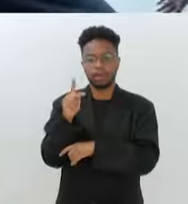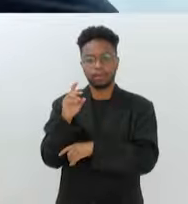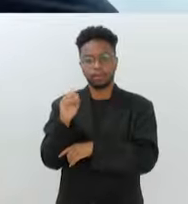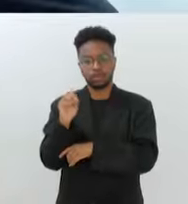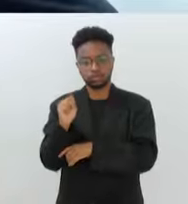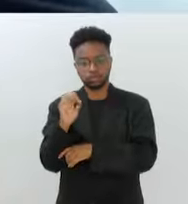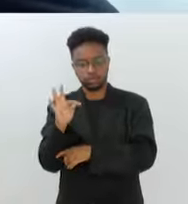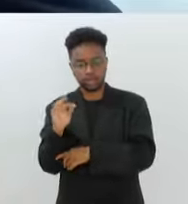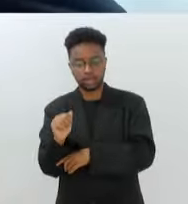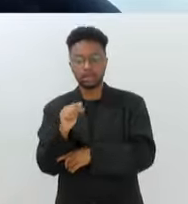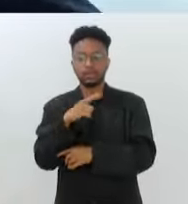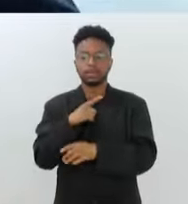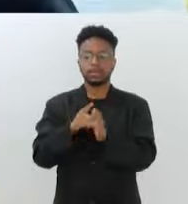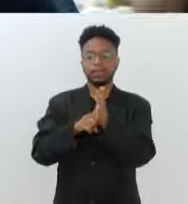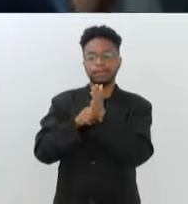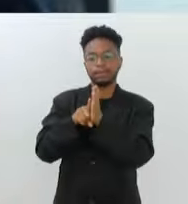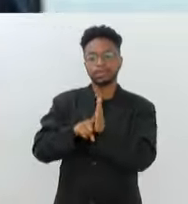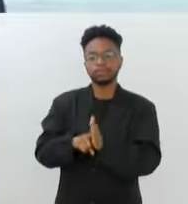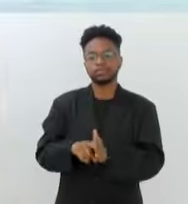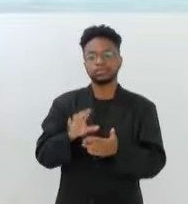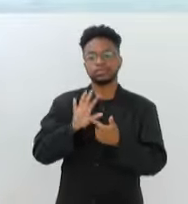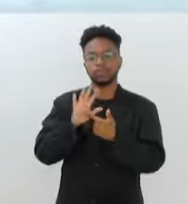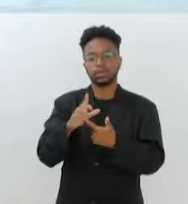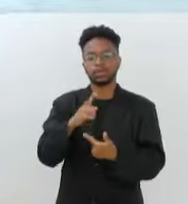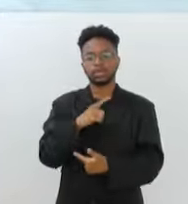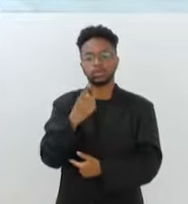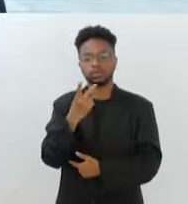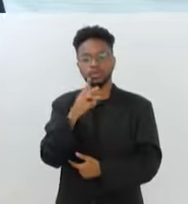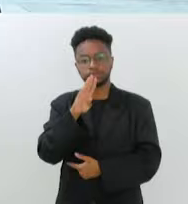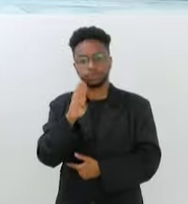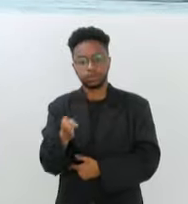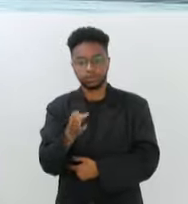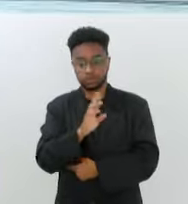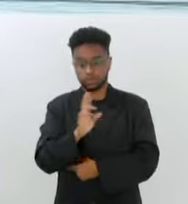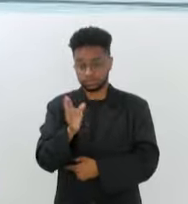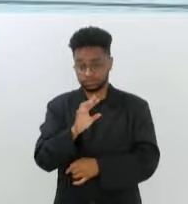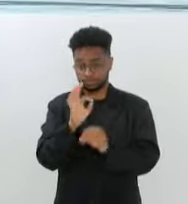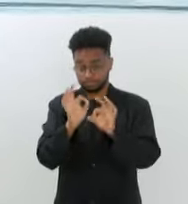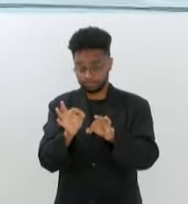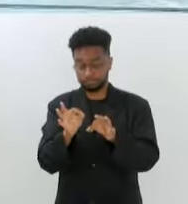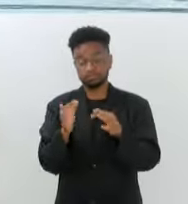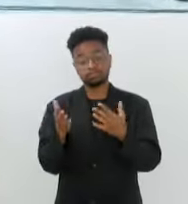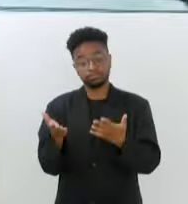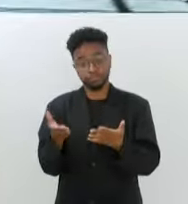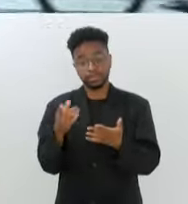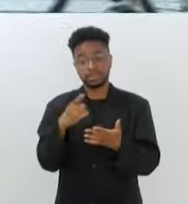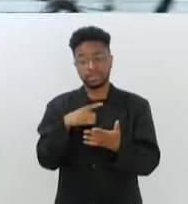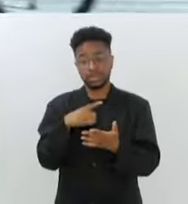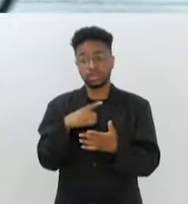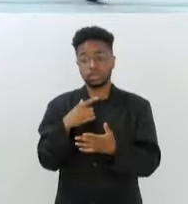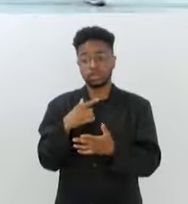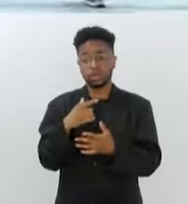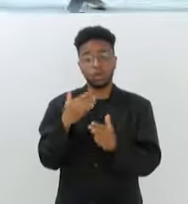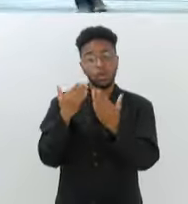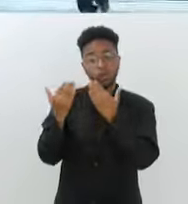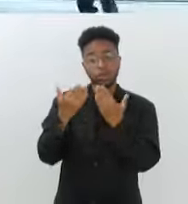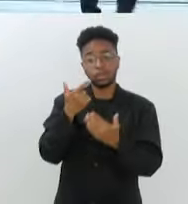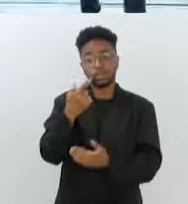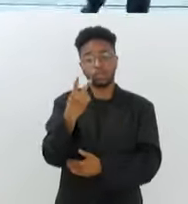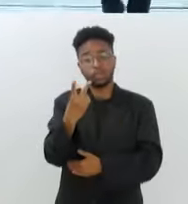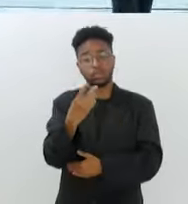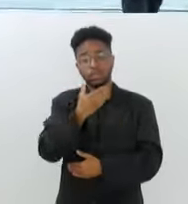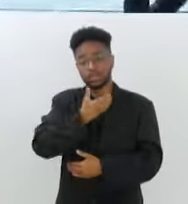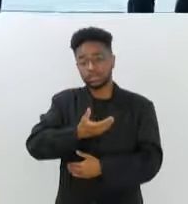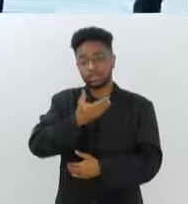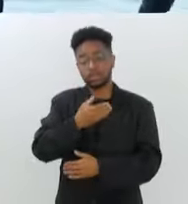essa pesquisa, foram movimentados 2 bilhões de reais, o que equivale aí a 2,5 natais. O que leva esse fenômeno